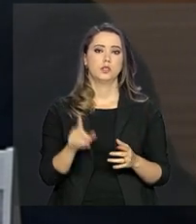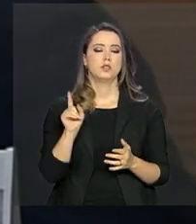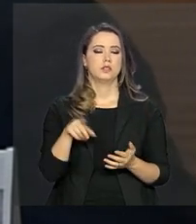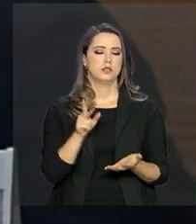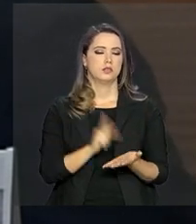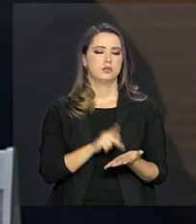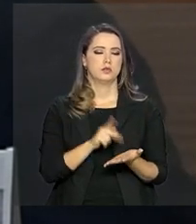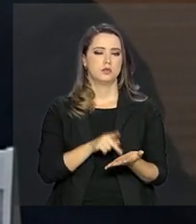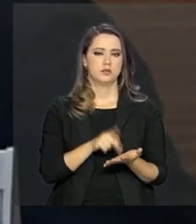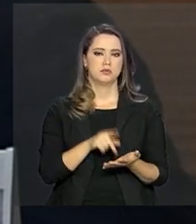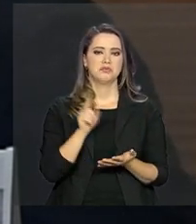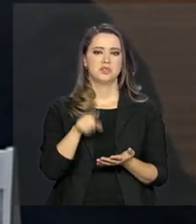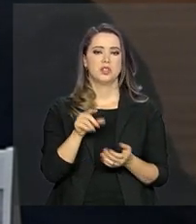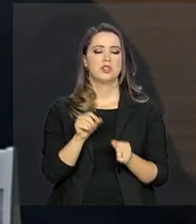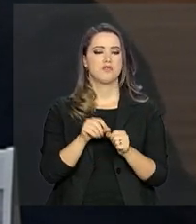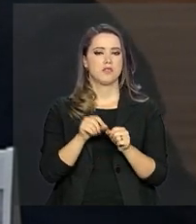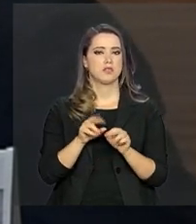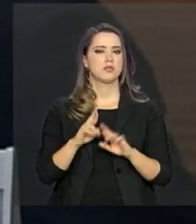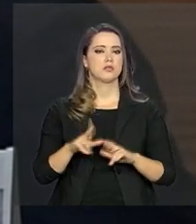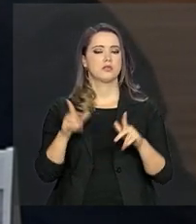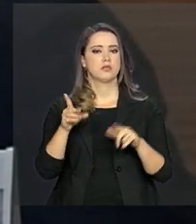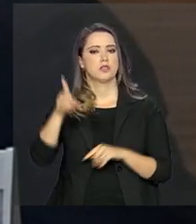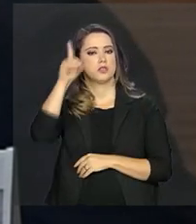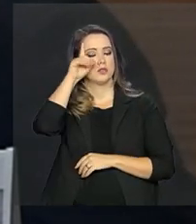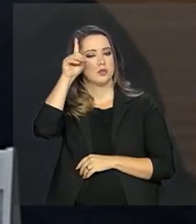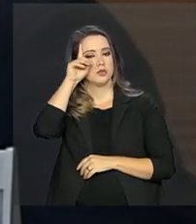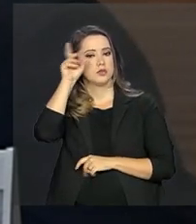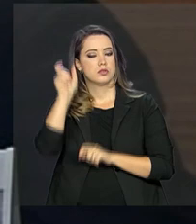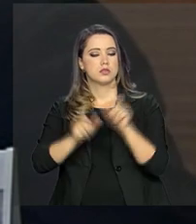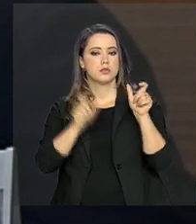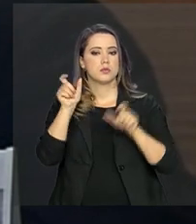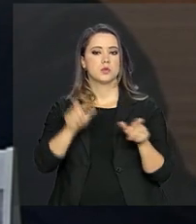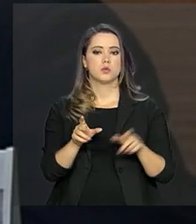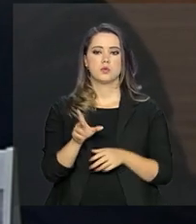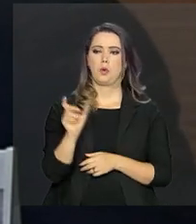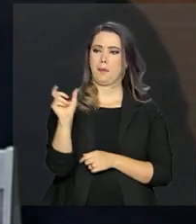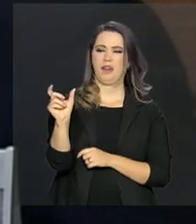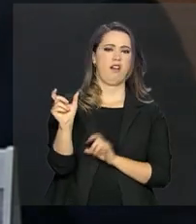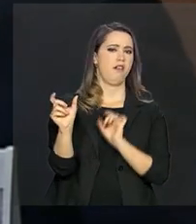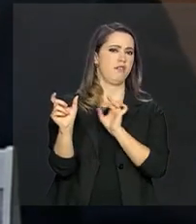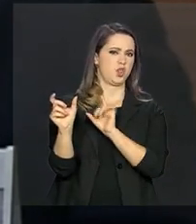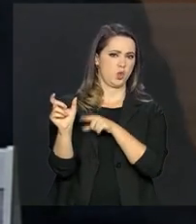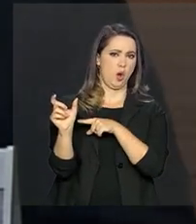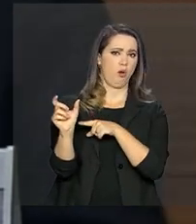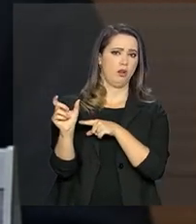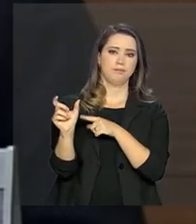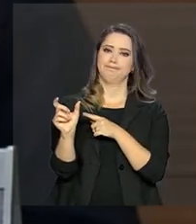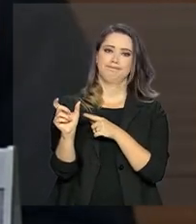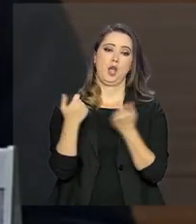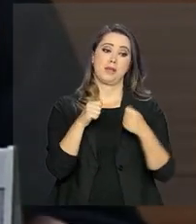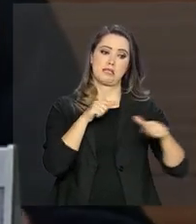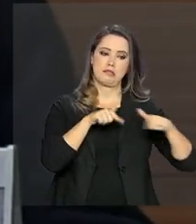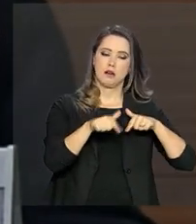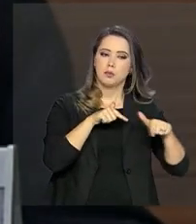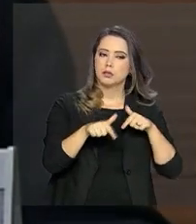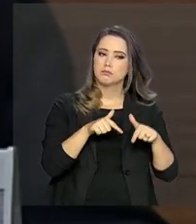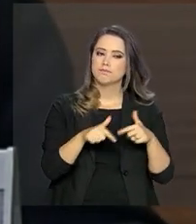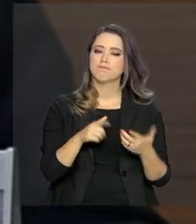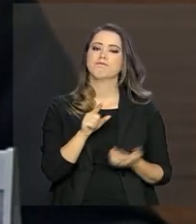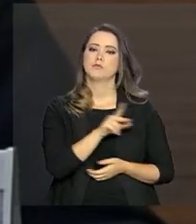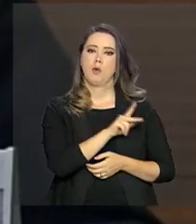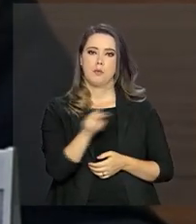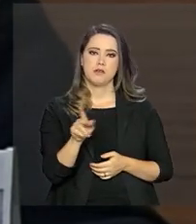fazem a diferença no dia a dia das pessoas não bastam palavras é preciso ação é preciso execução na presidência